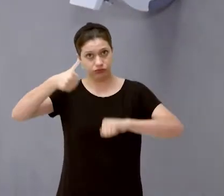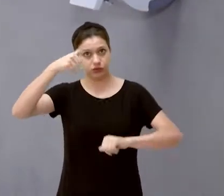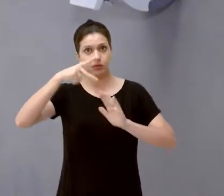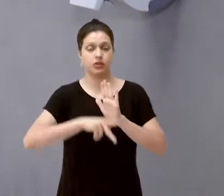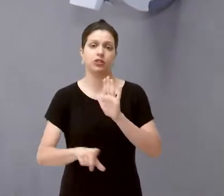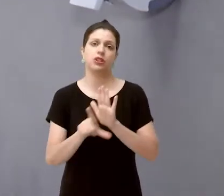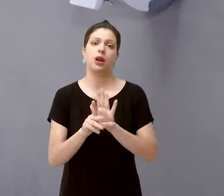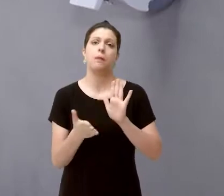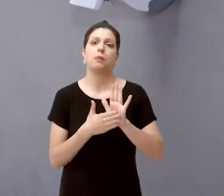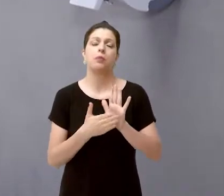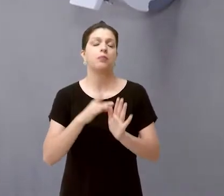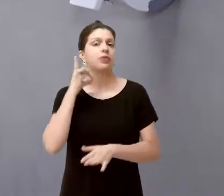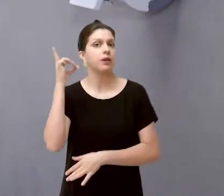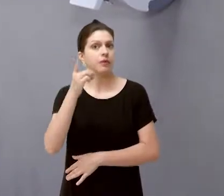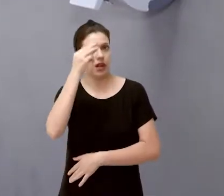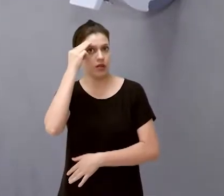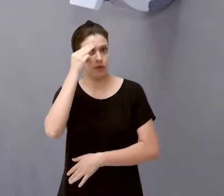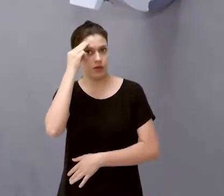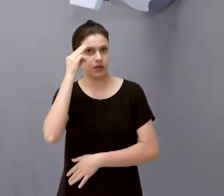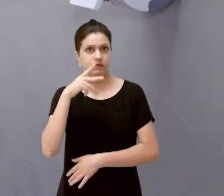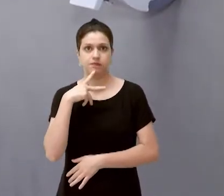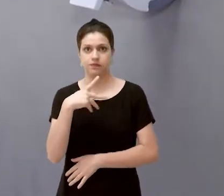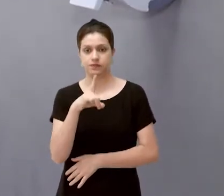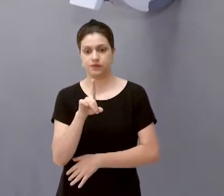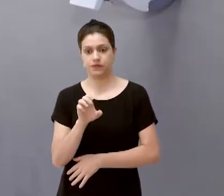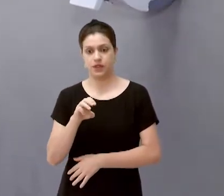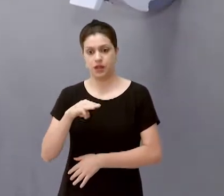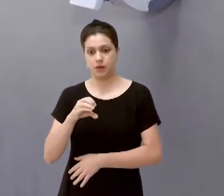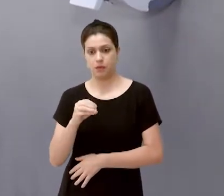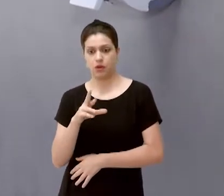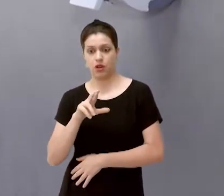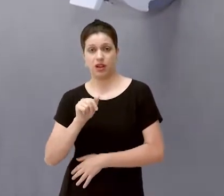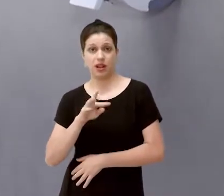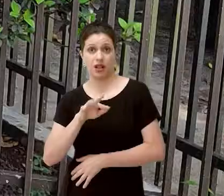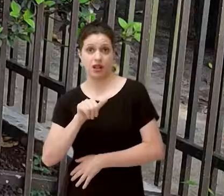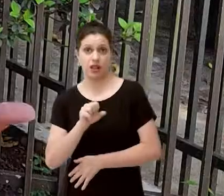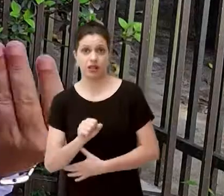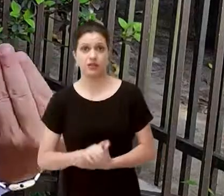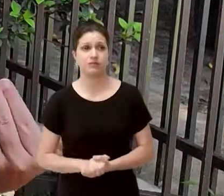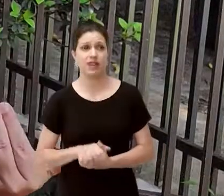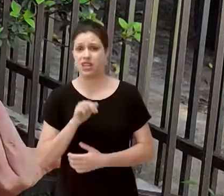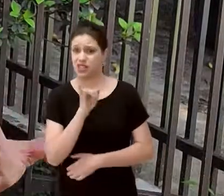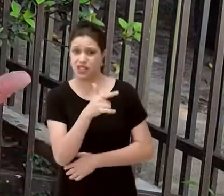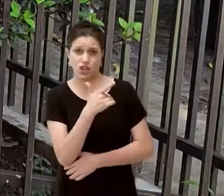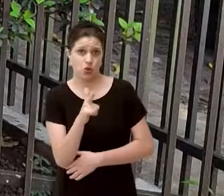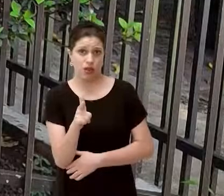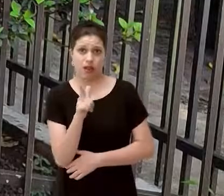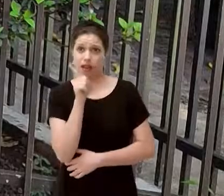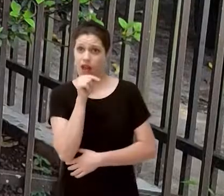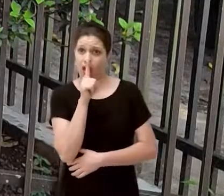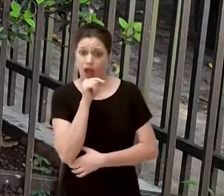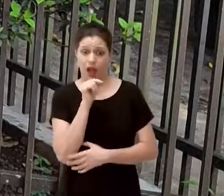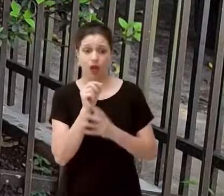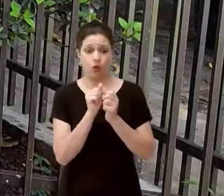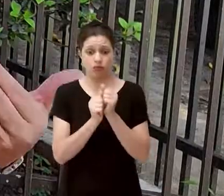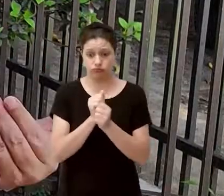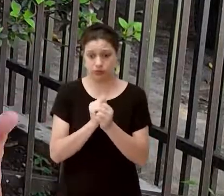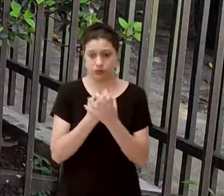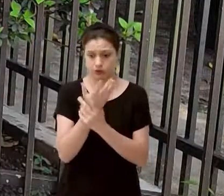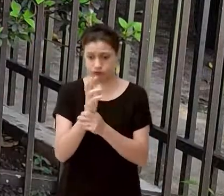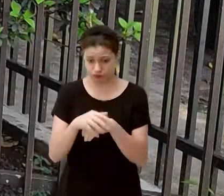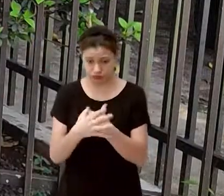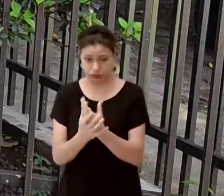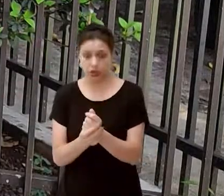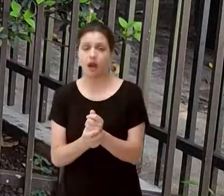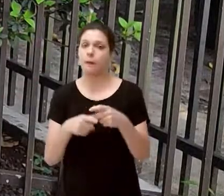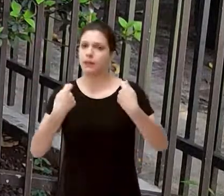atualizada por meio de projeto de lei proposto pelo deputado Barbosinha, do Democratas. Na medida em que eu não tenho a água e o sabão para fazer